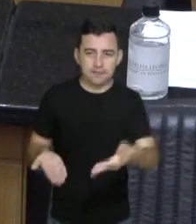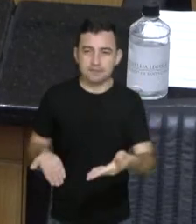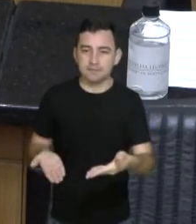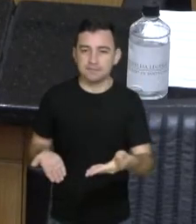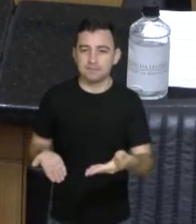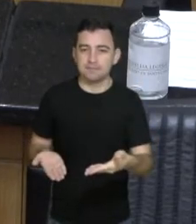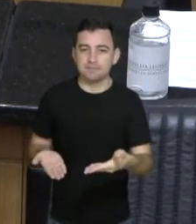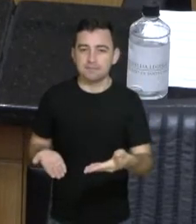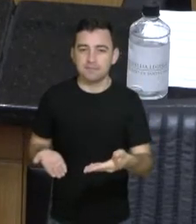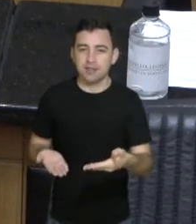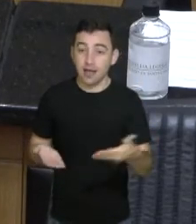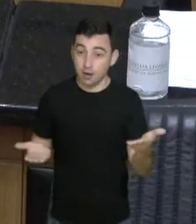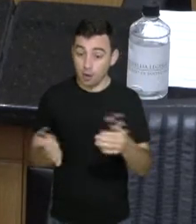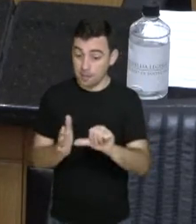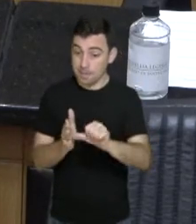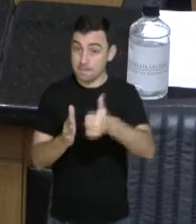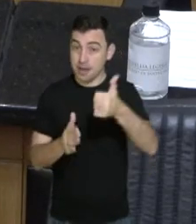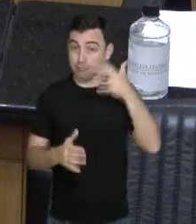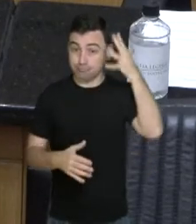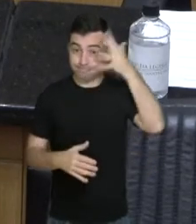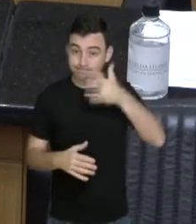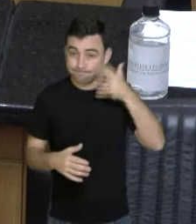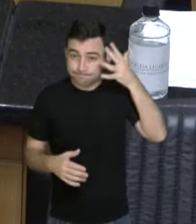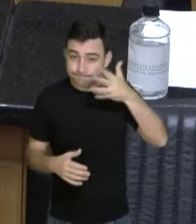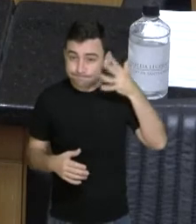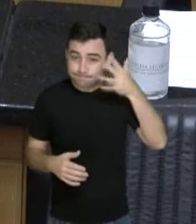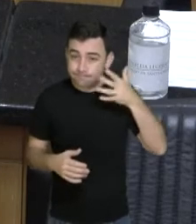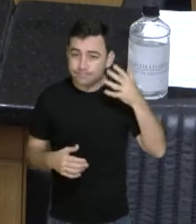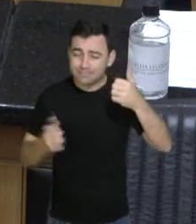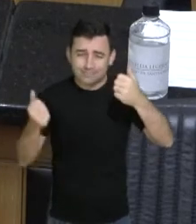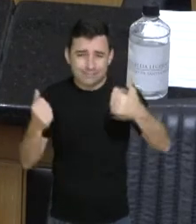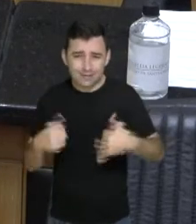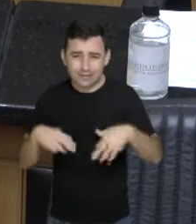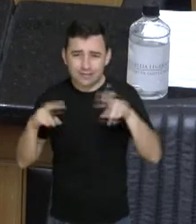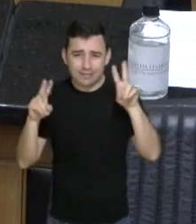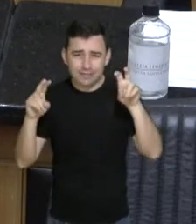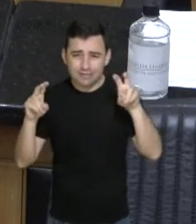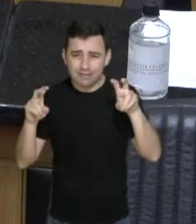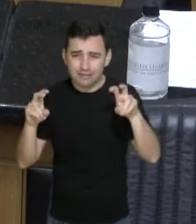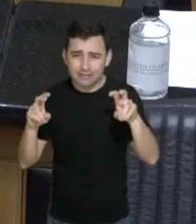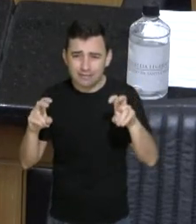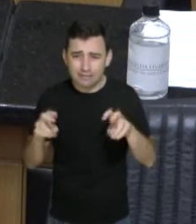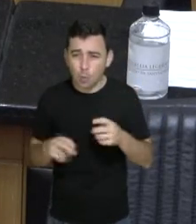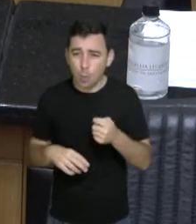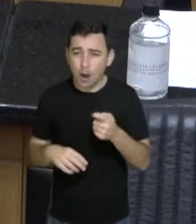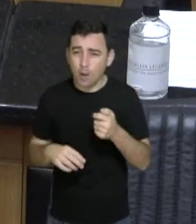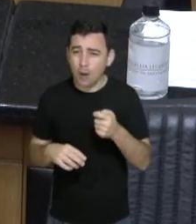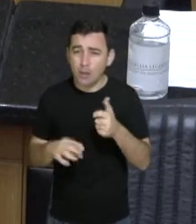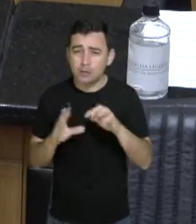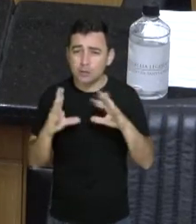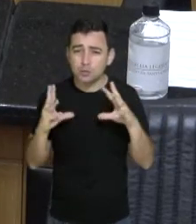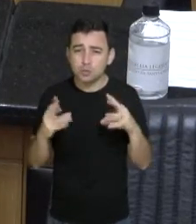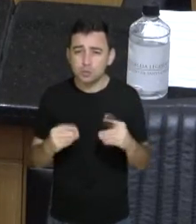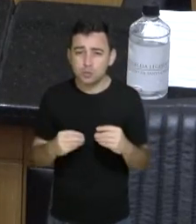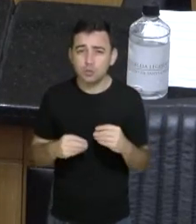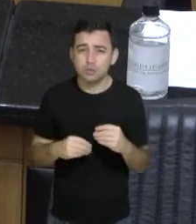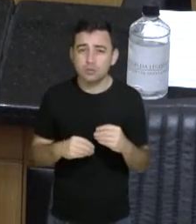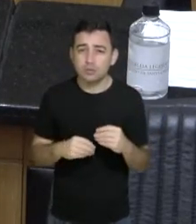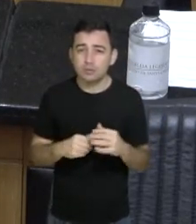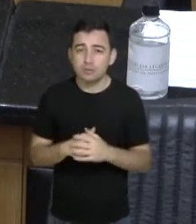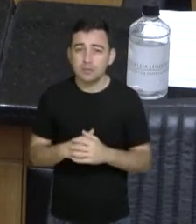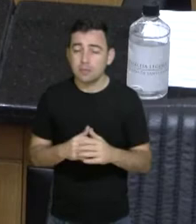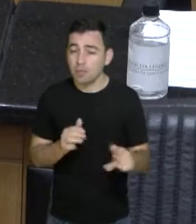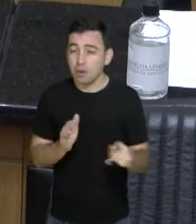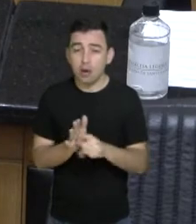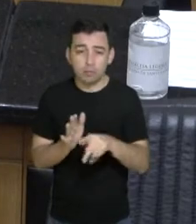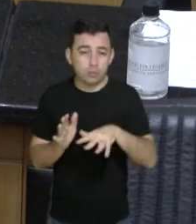Excelência, já no primeiro pronunciamento, teve a oportunidade de abordar quase todos os temas que são do